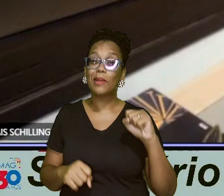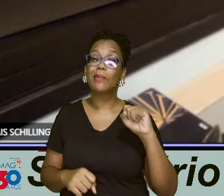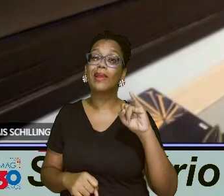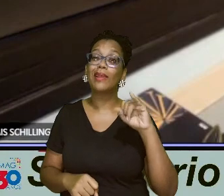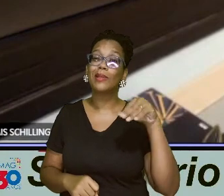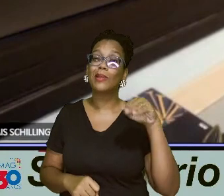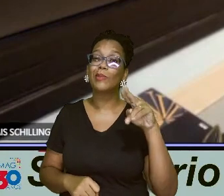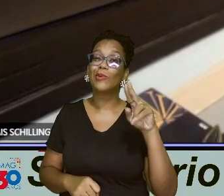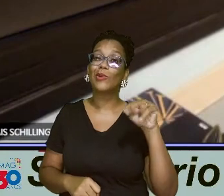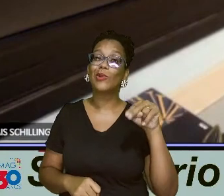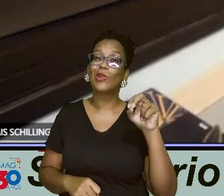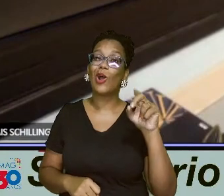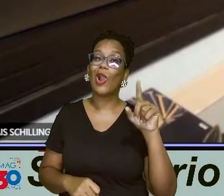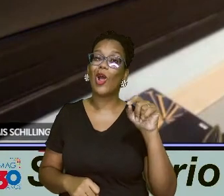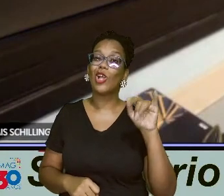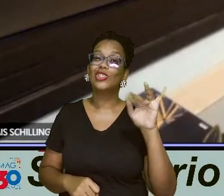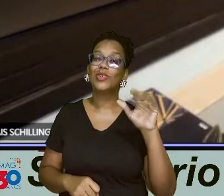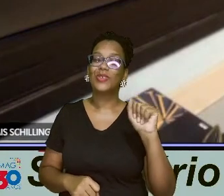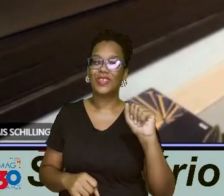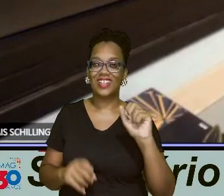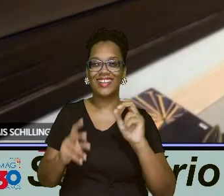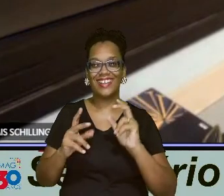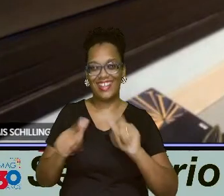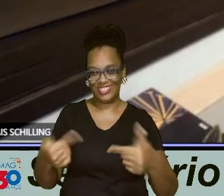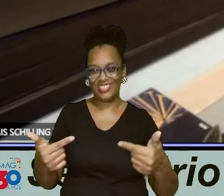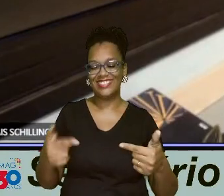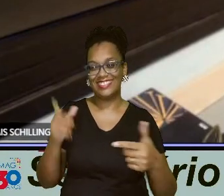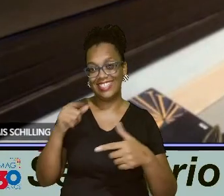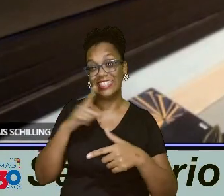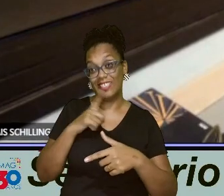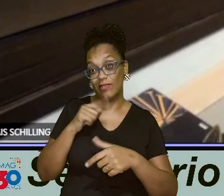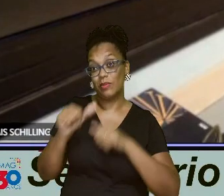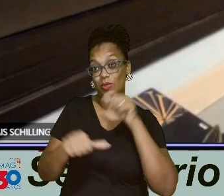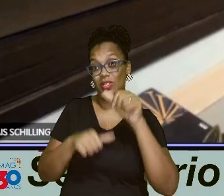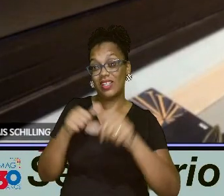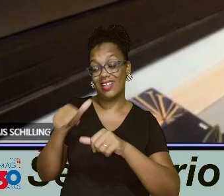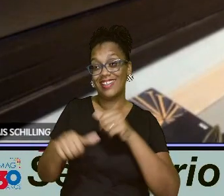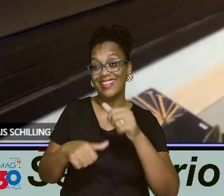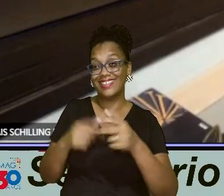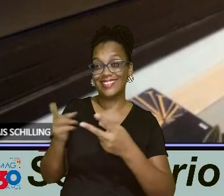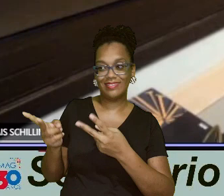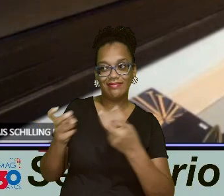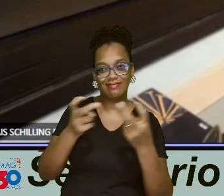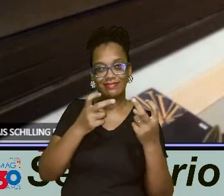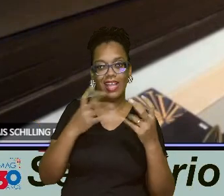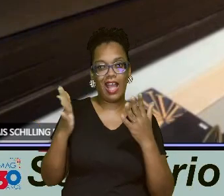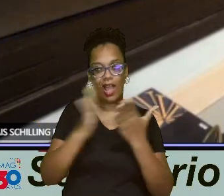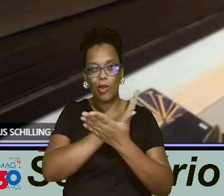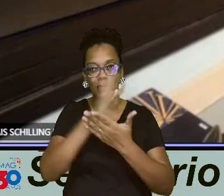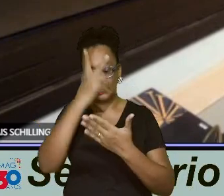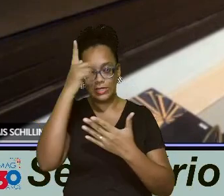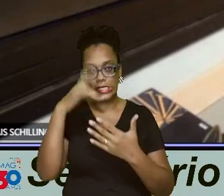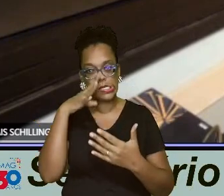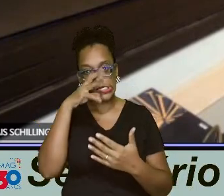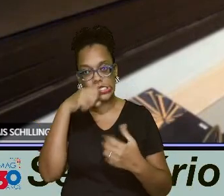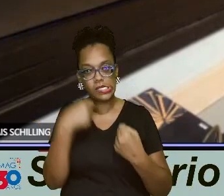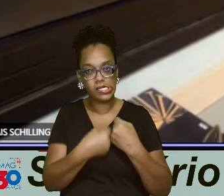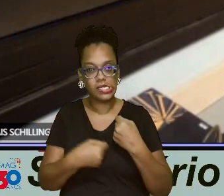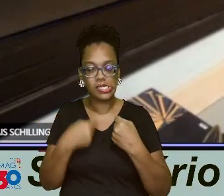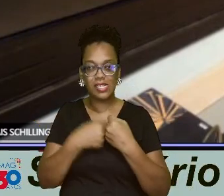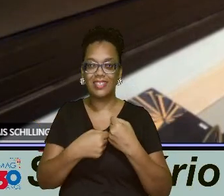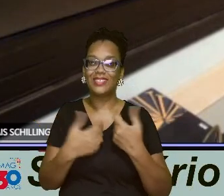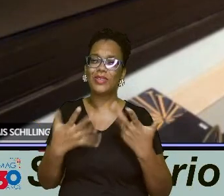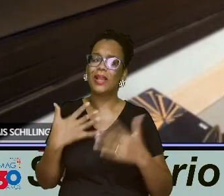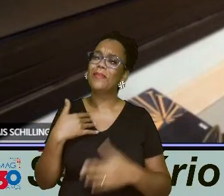eu acho que faz parte, é sinal de que teve mudança. Né? Nós vamos ter ainda pessoas resistindo. E eu até fiquei